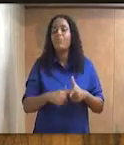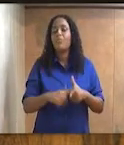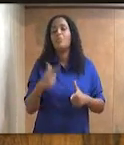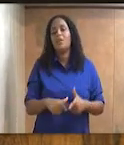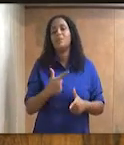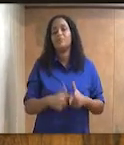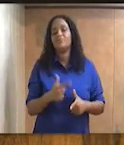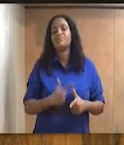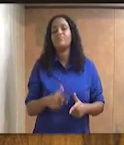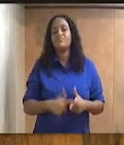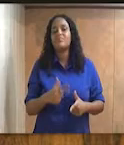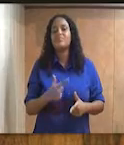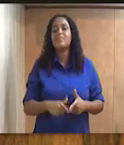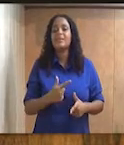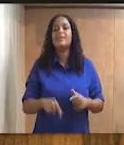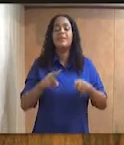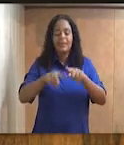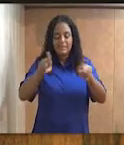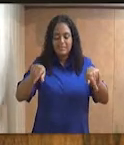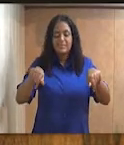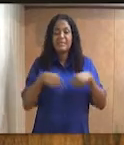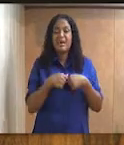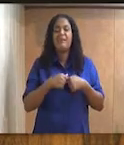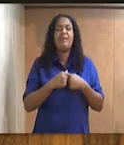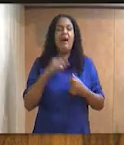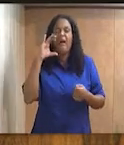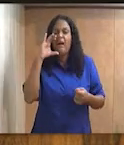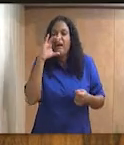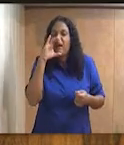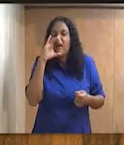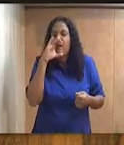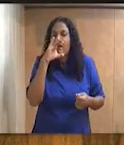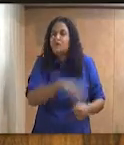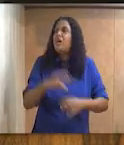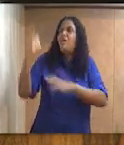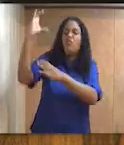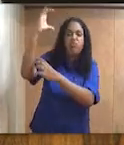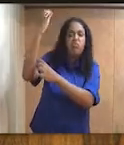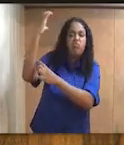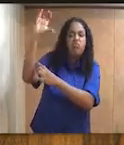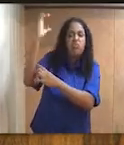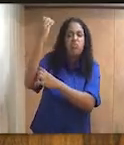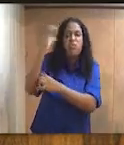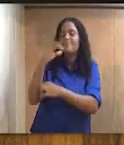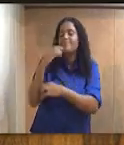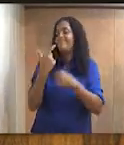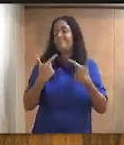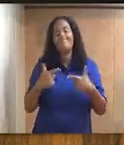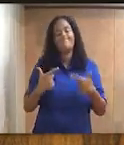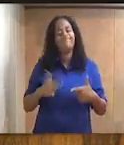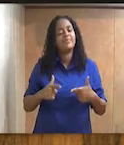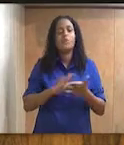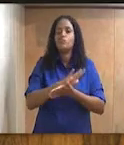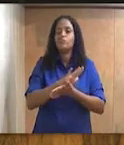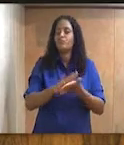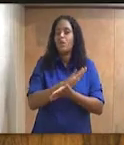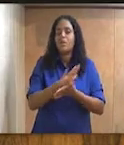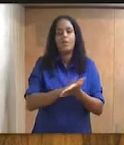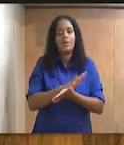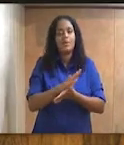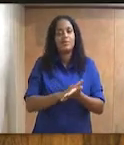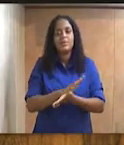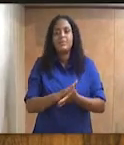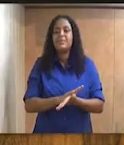infraestrutura. Salas super quentes, com ventilação precária ou sem nenhuma,